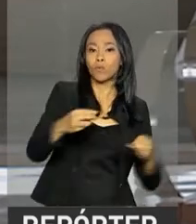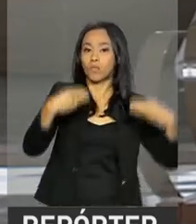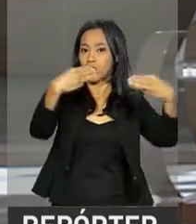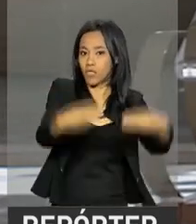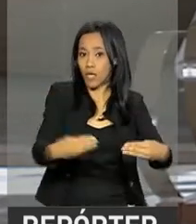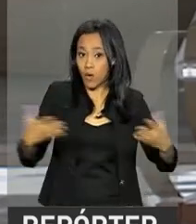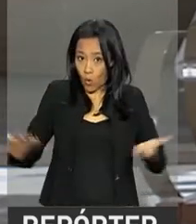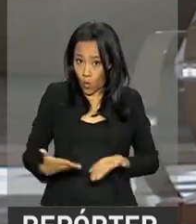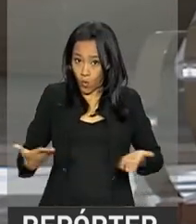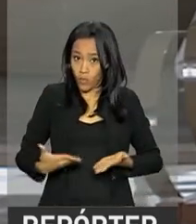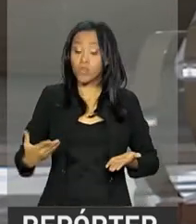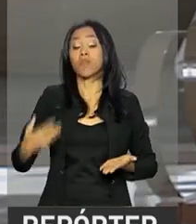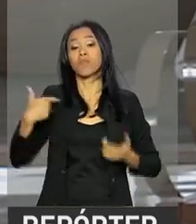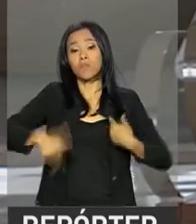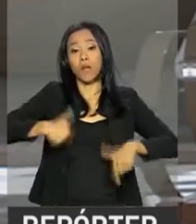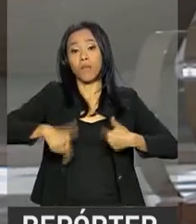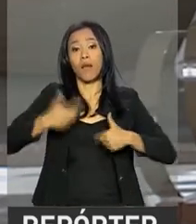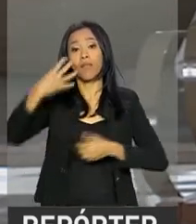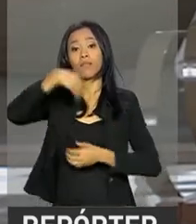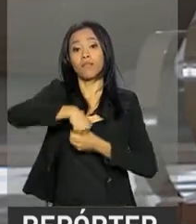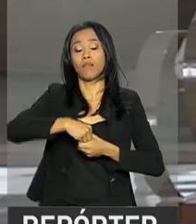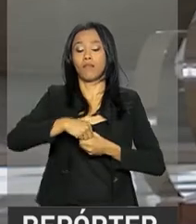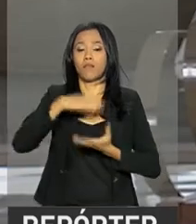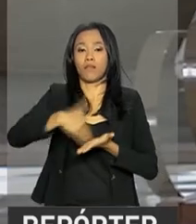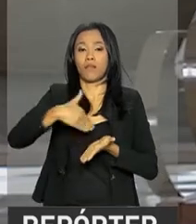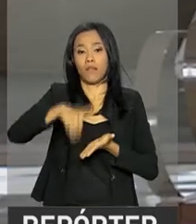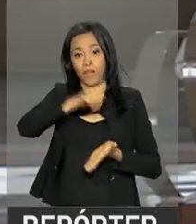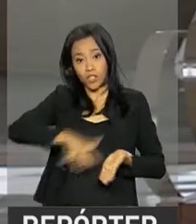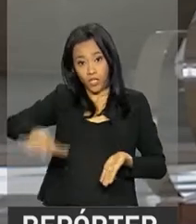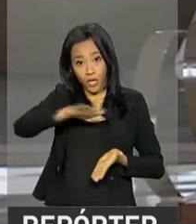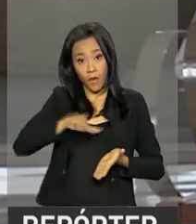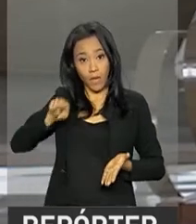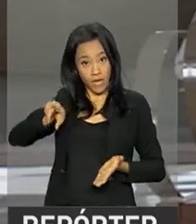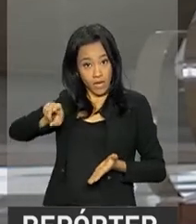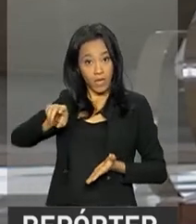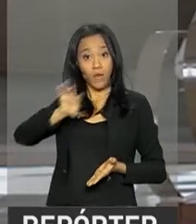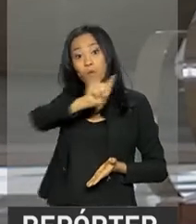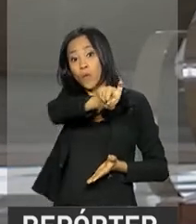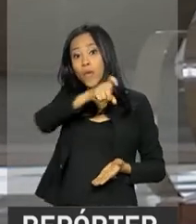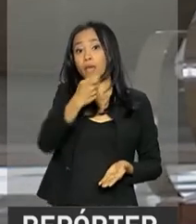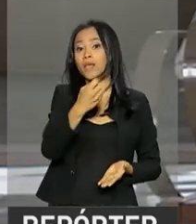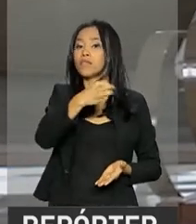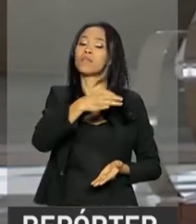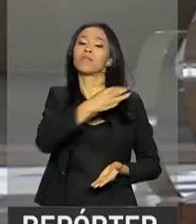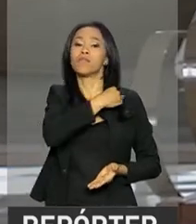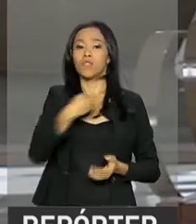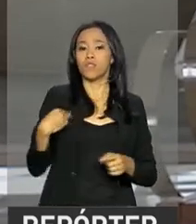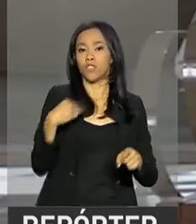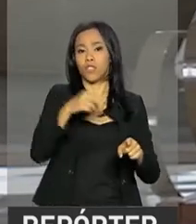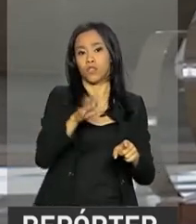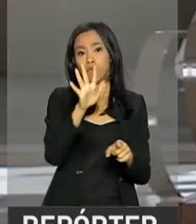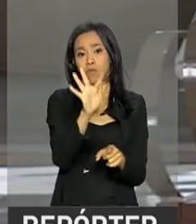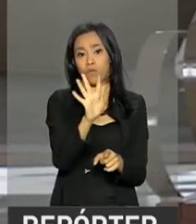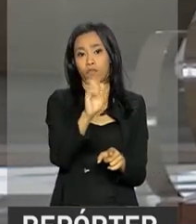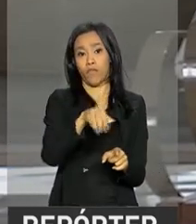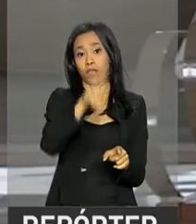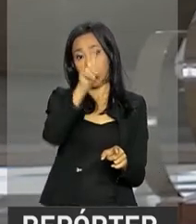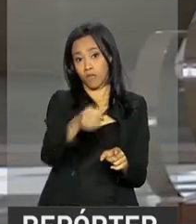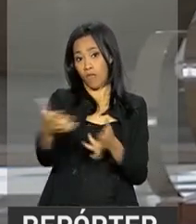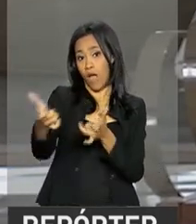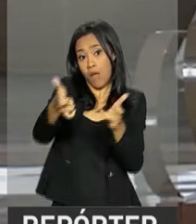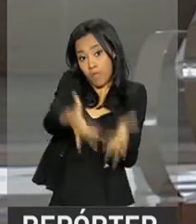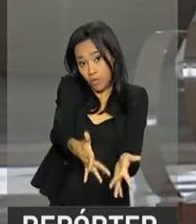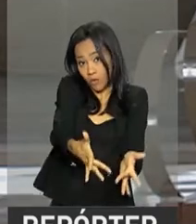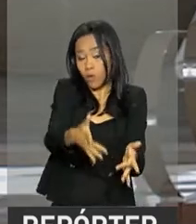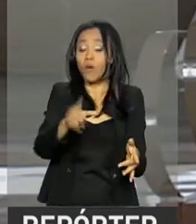ocupa atualmente a Secretaria-Geral da Presidência. O ex-ministro de Minas e Energia, Fernando Coelho Filho, deixou o cargo